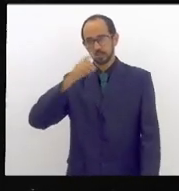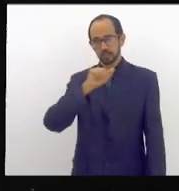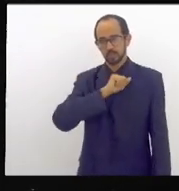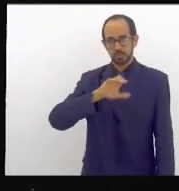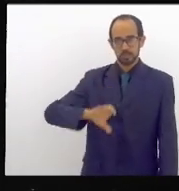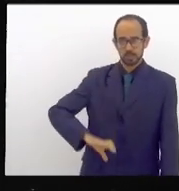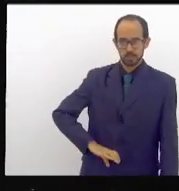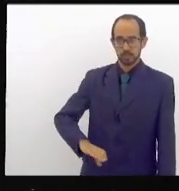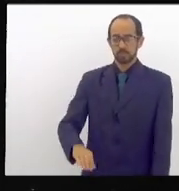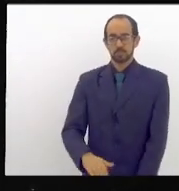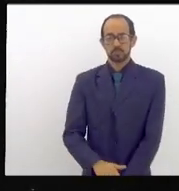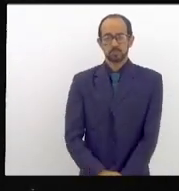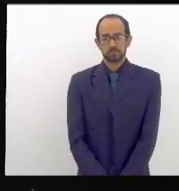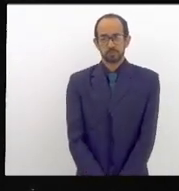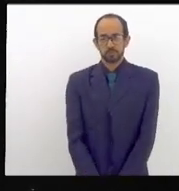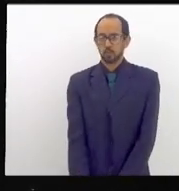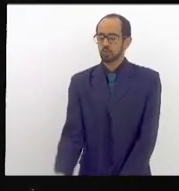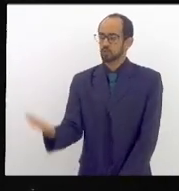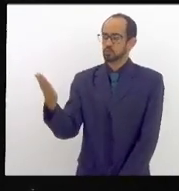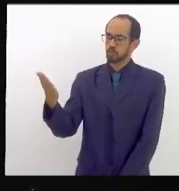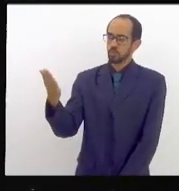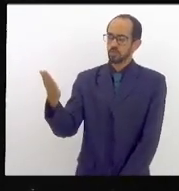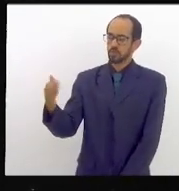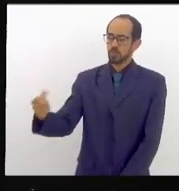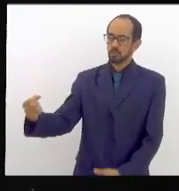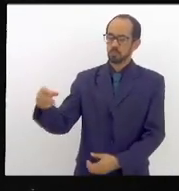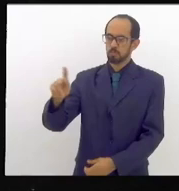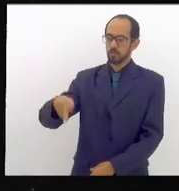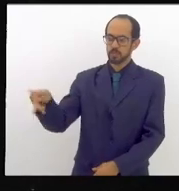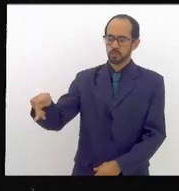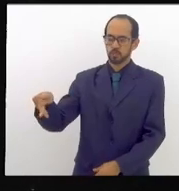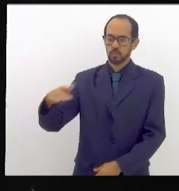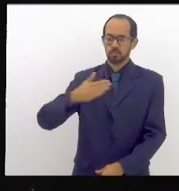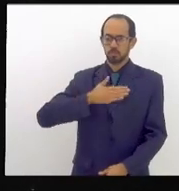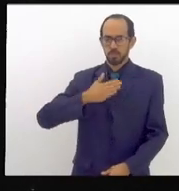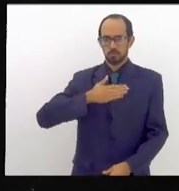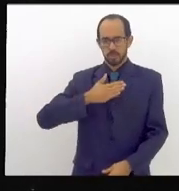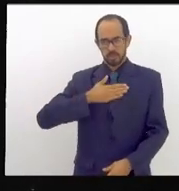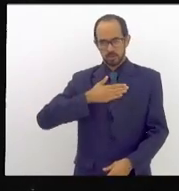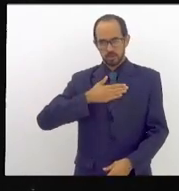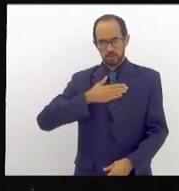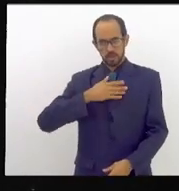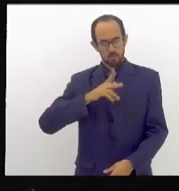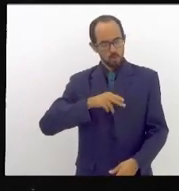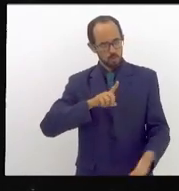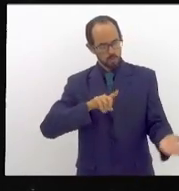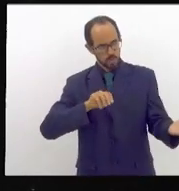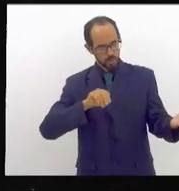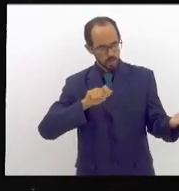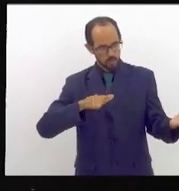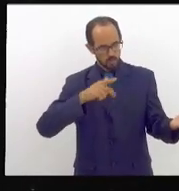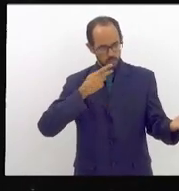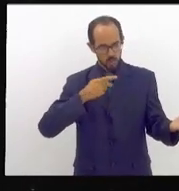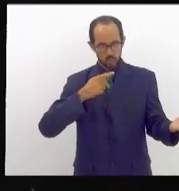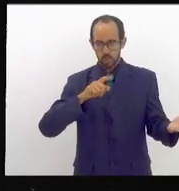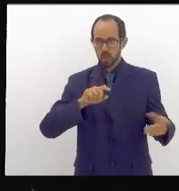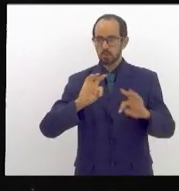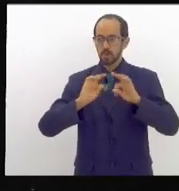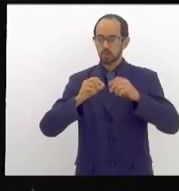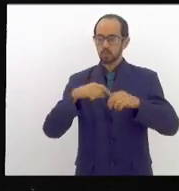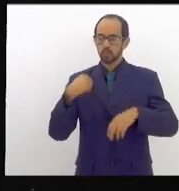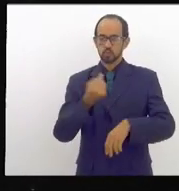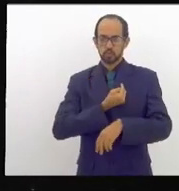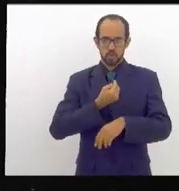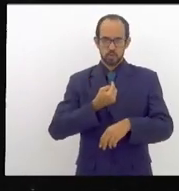Ceciliano o senhor foi um grande professor para mim como Daniel disse para todos nós o homem que